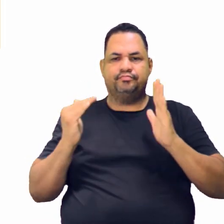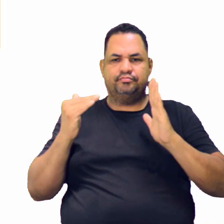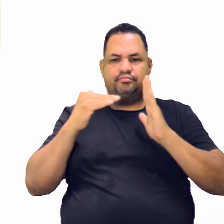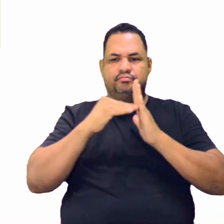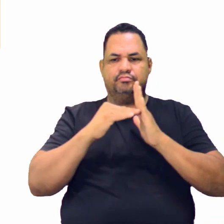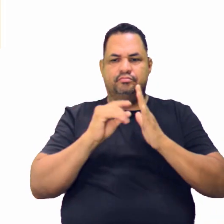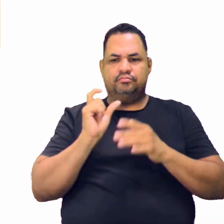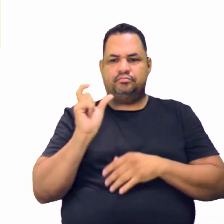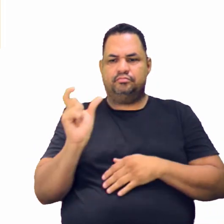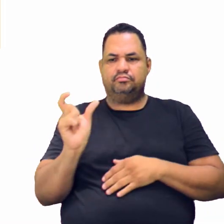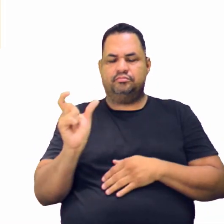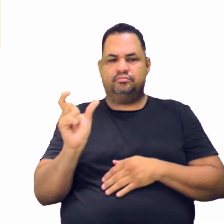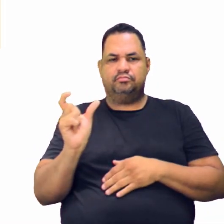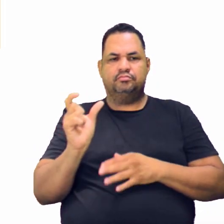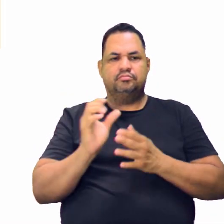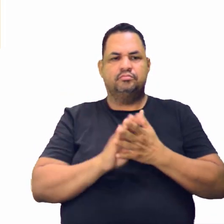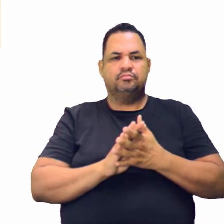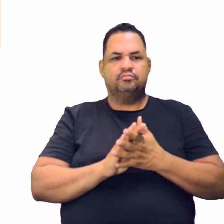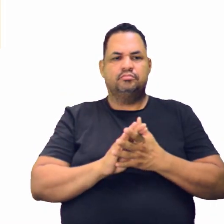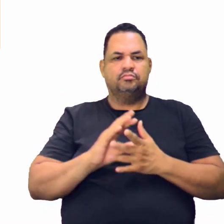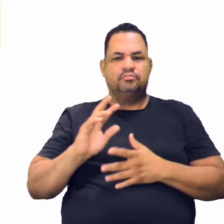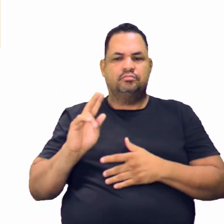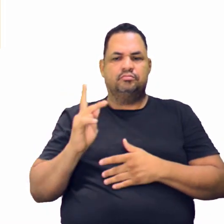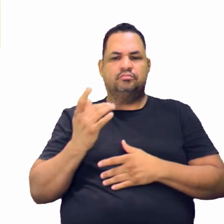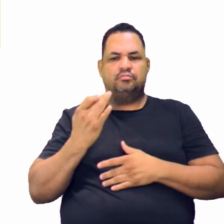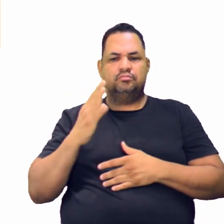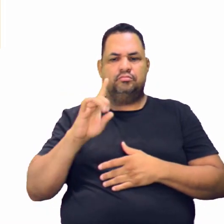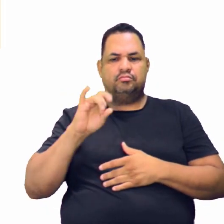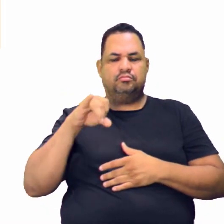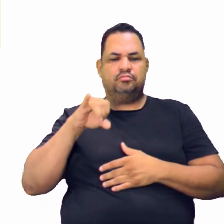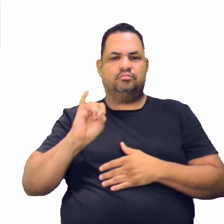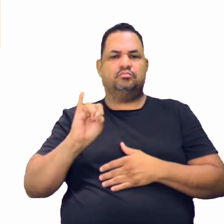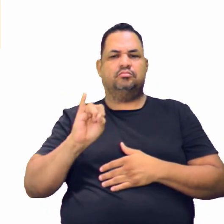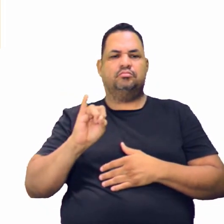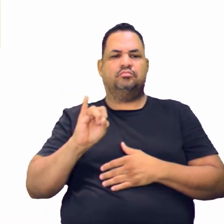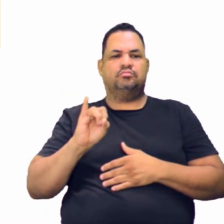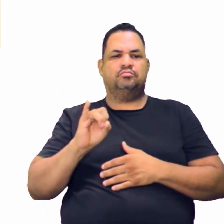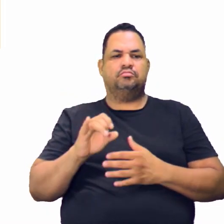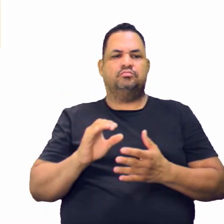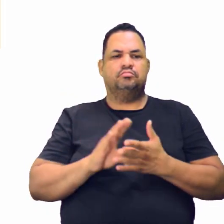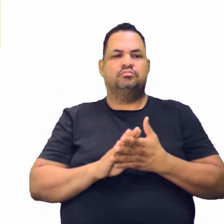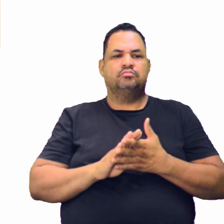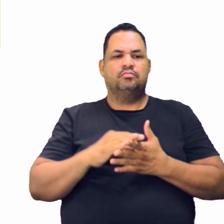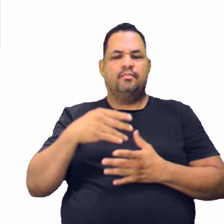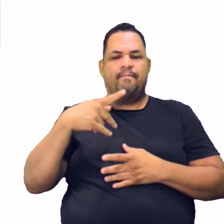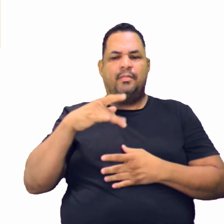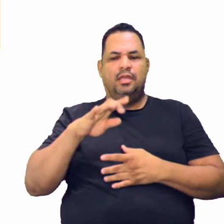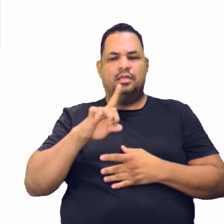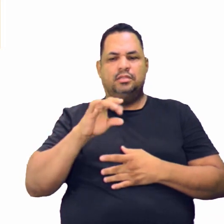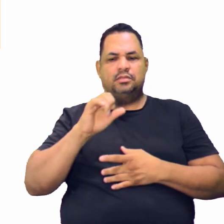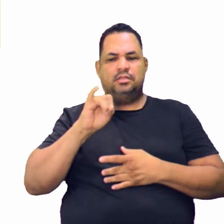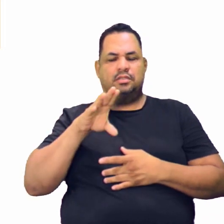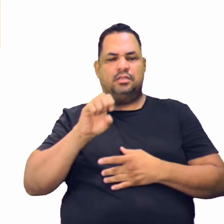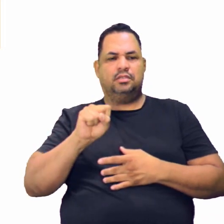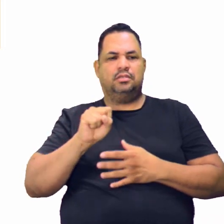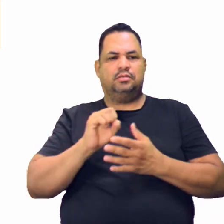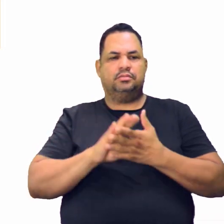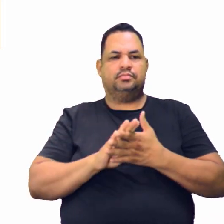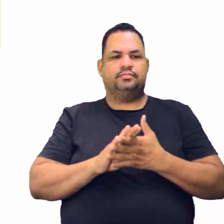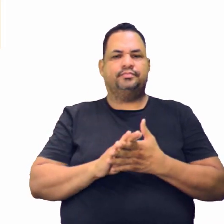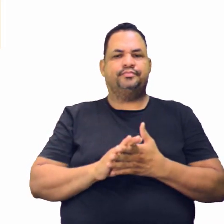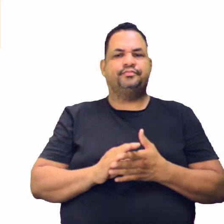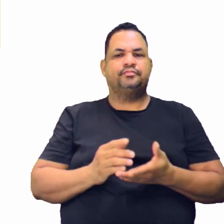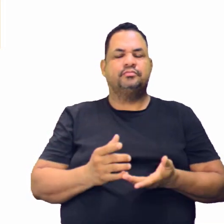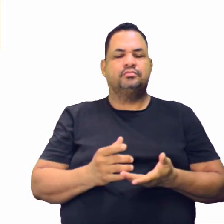só. Vamos lá, herói, viu só? Pastéis, viu só? Olha